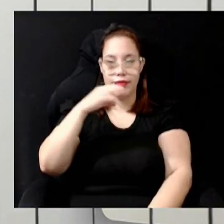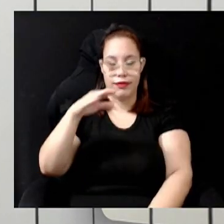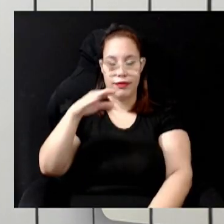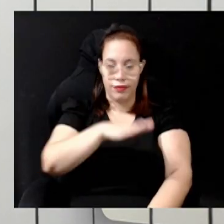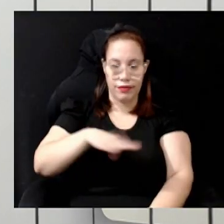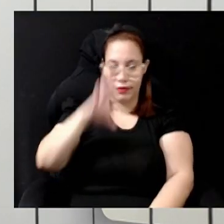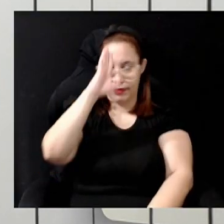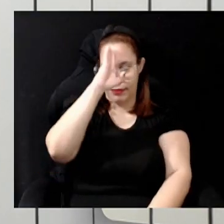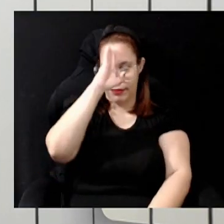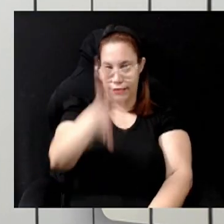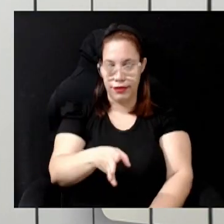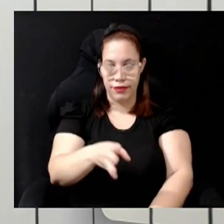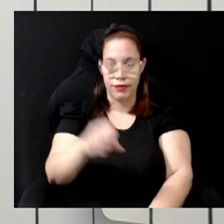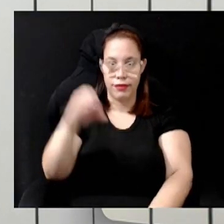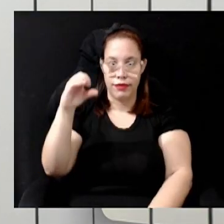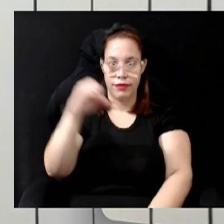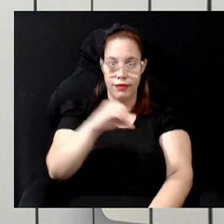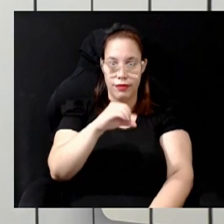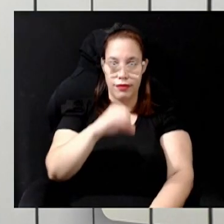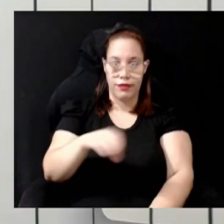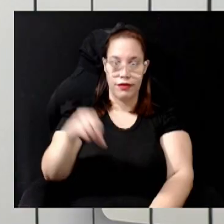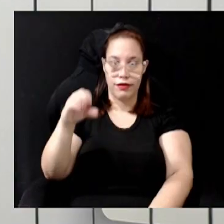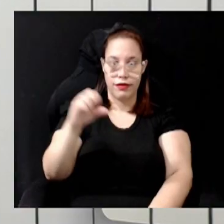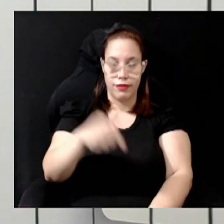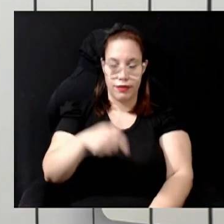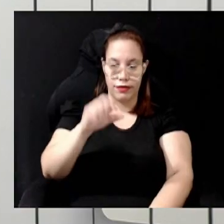pode ir direto pelo